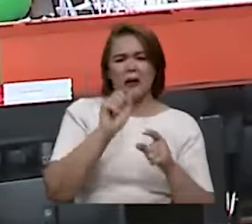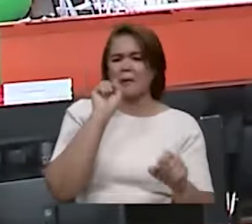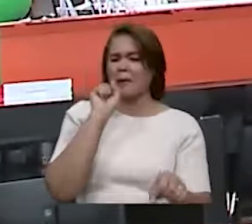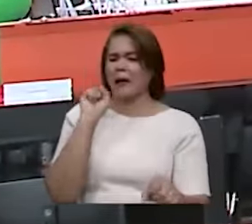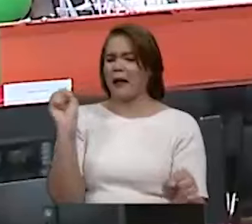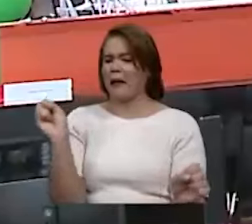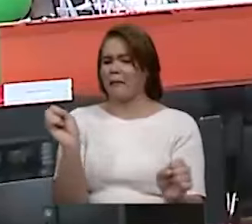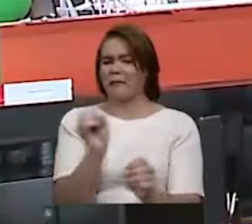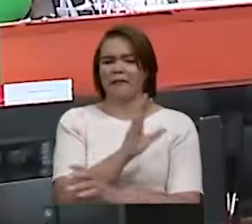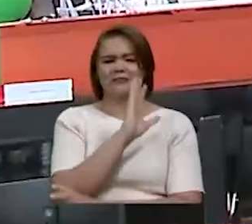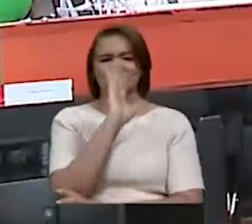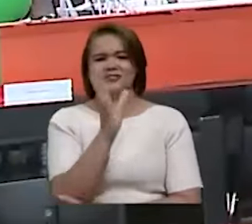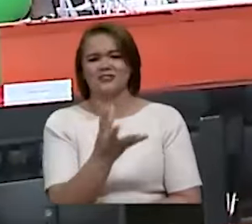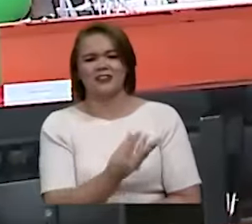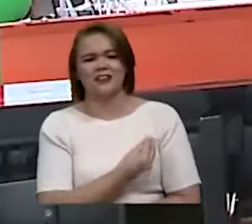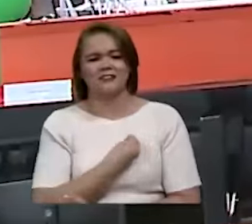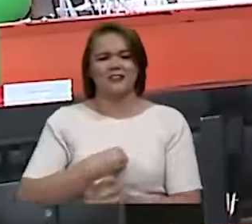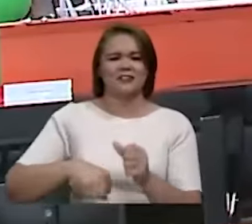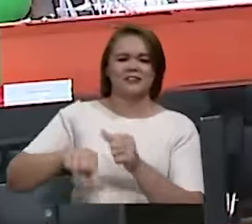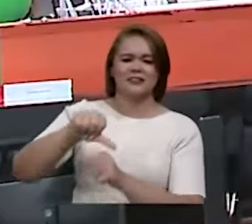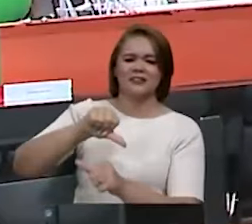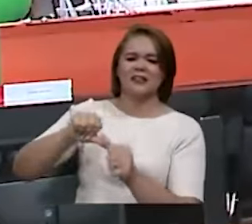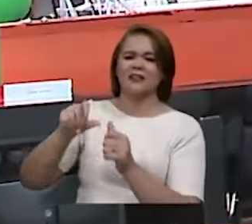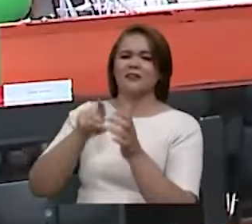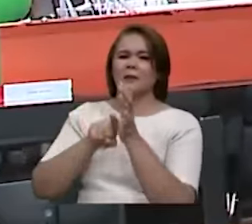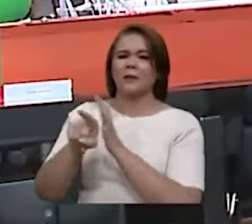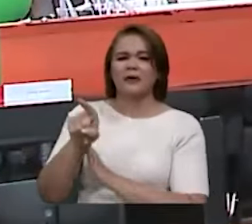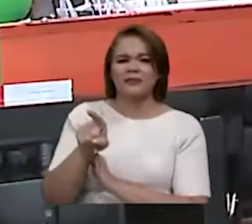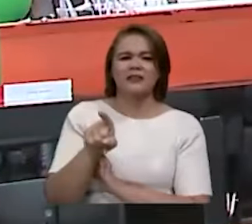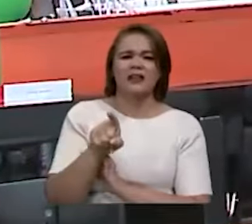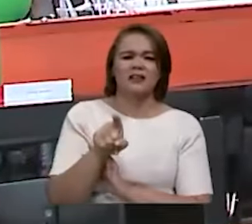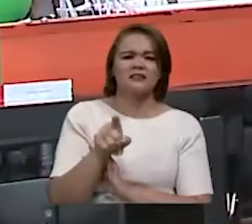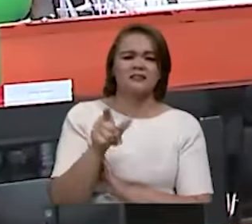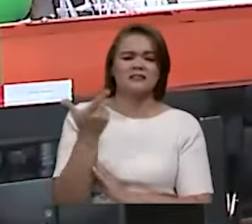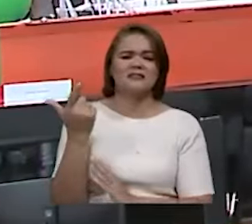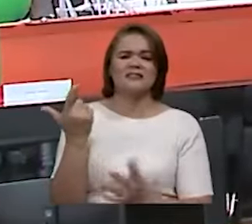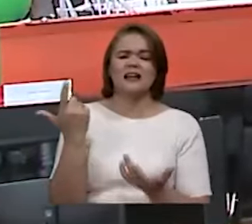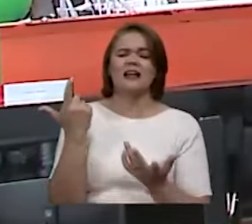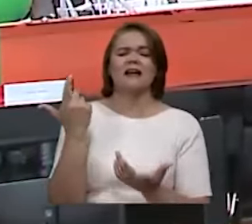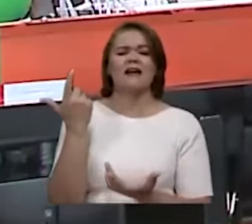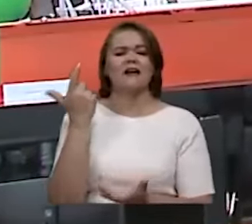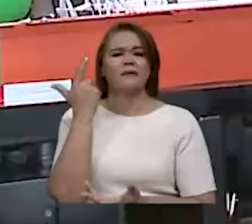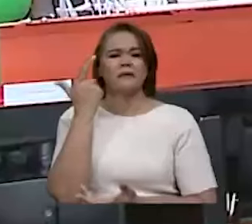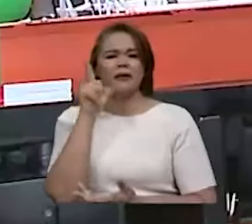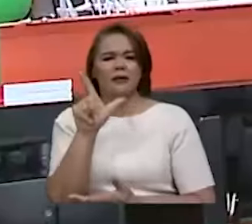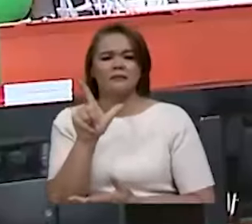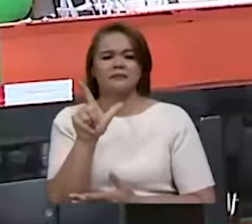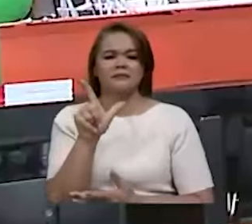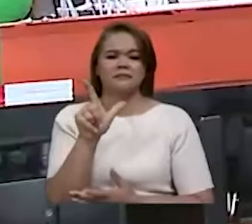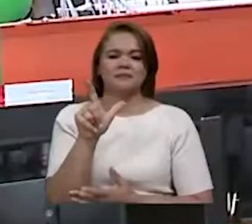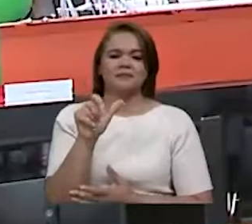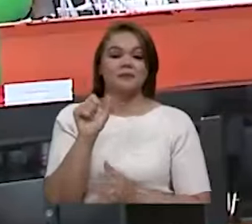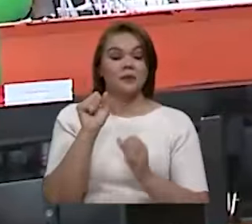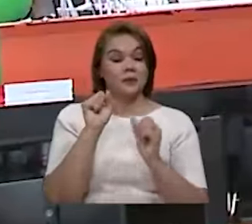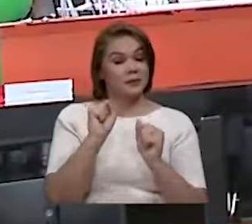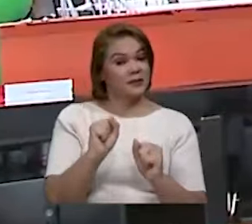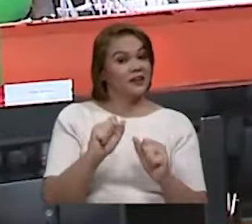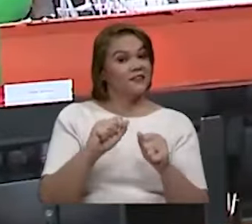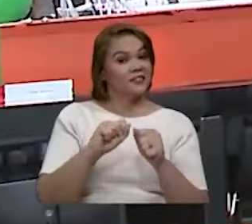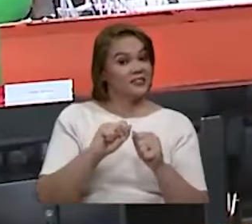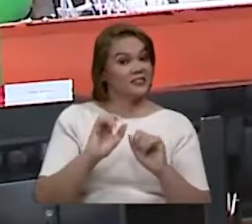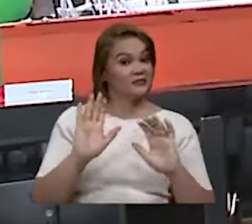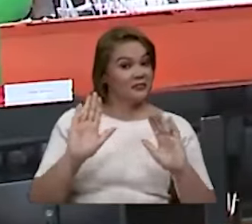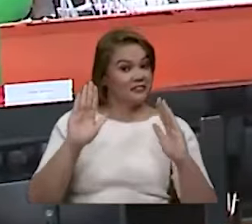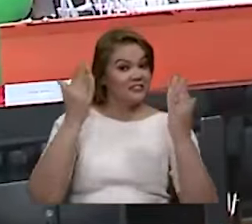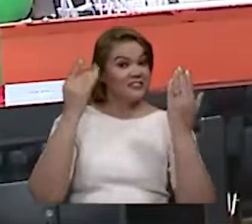vida, mude sua vida. E claro, eu vou perguntar a Jaque Júnior, será que o ganhador desse apartamento, quando foi inaugurar lá, poderia fazer, né, um